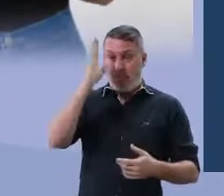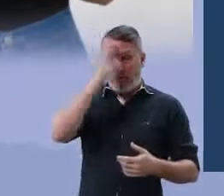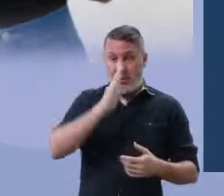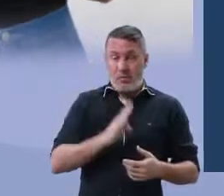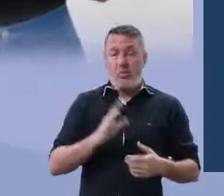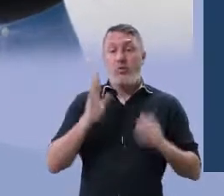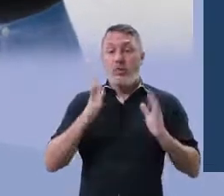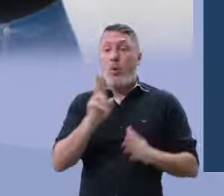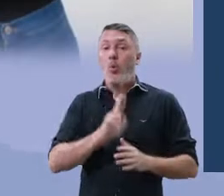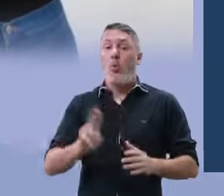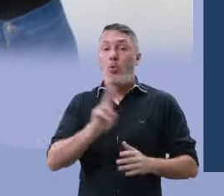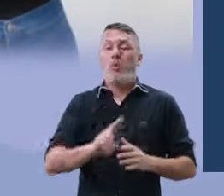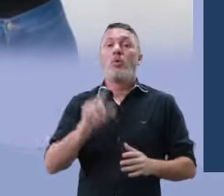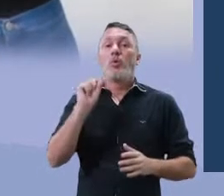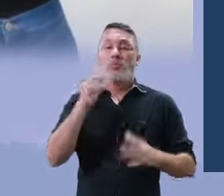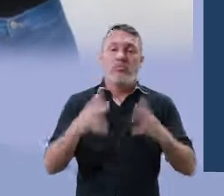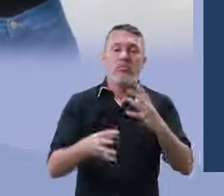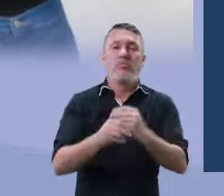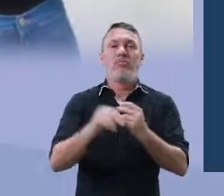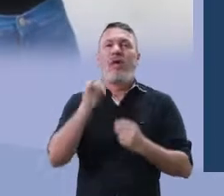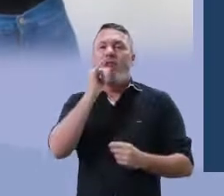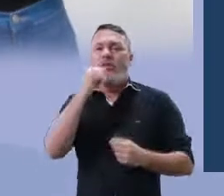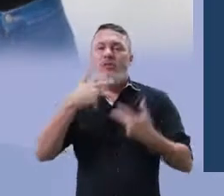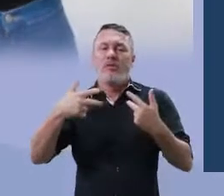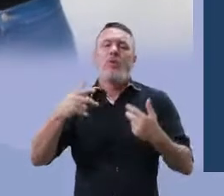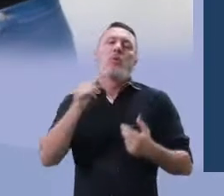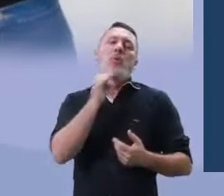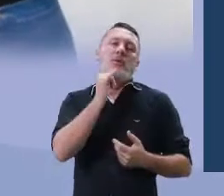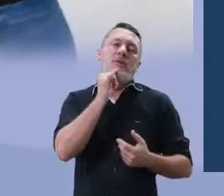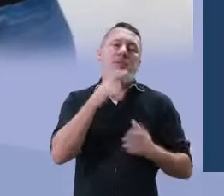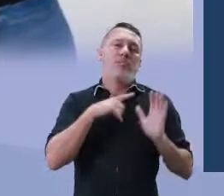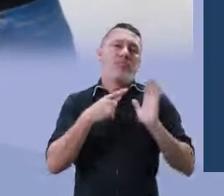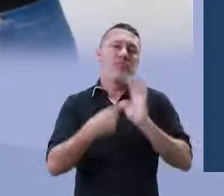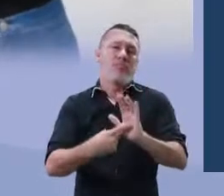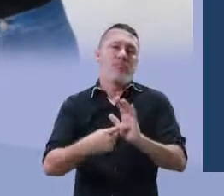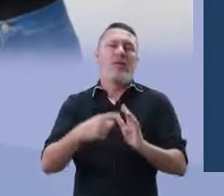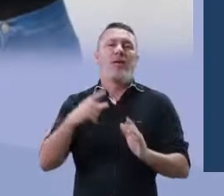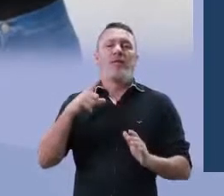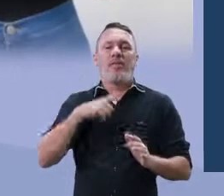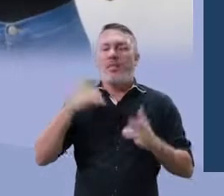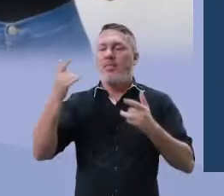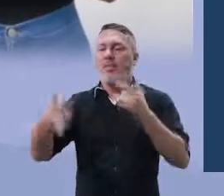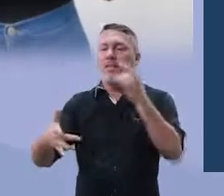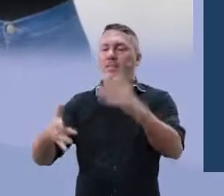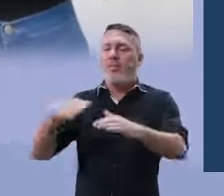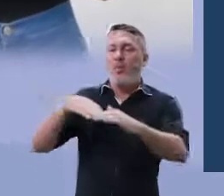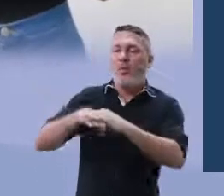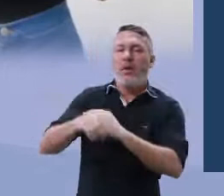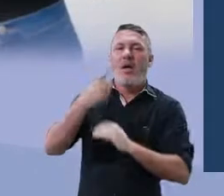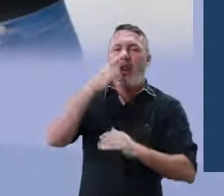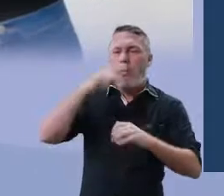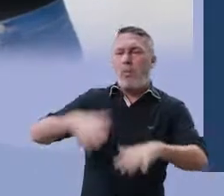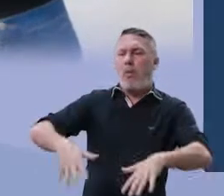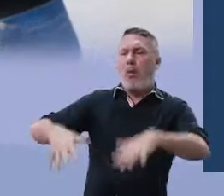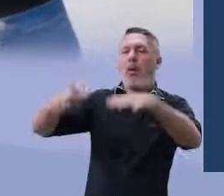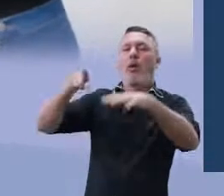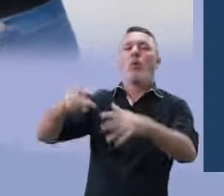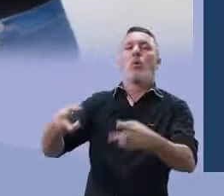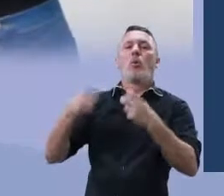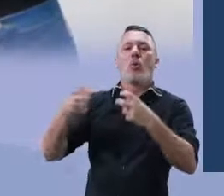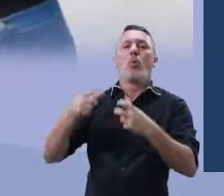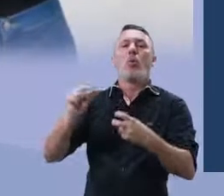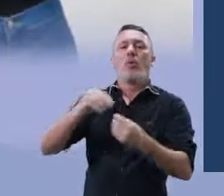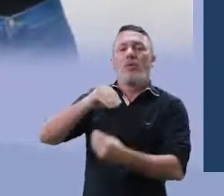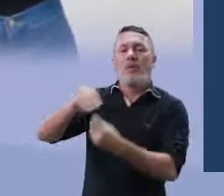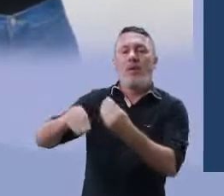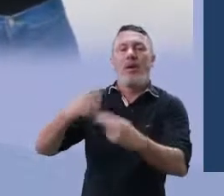foram resíduos brasileiros utilizados para utilizar essa energia, como, por exemplo, nos aterros sanitários, que